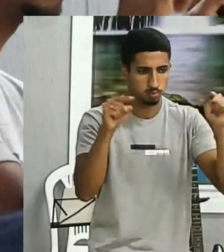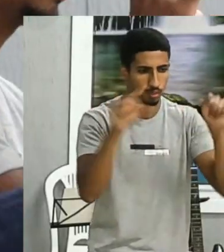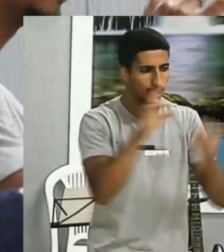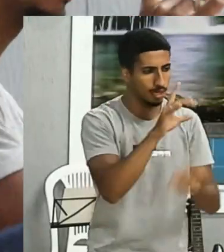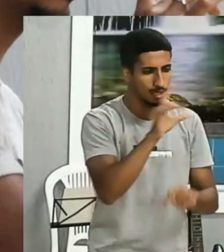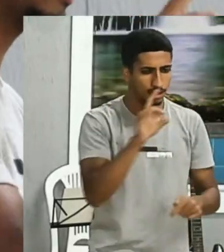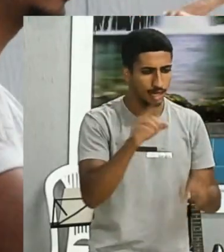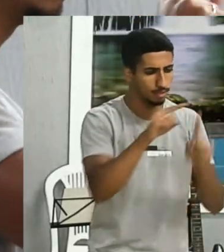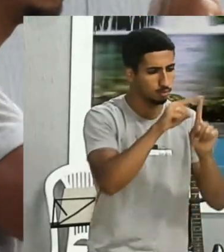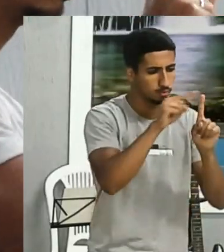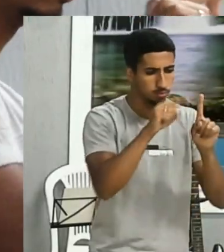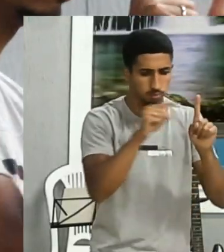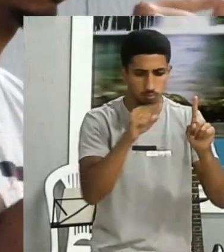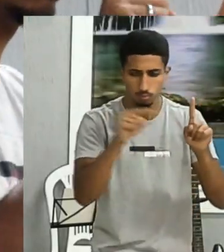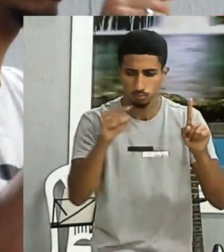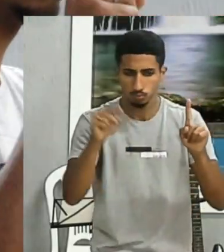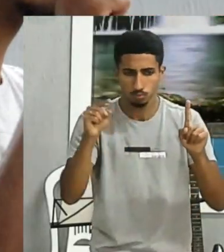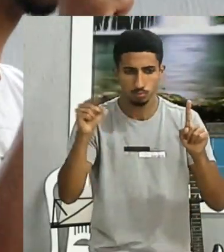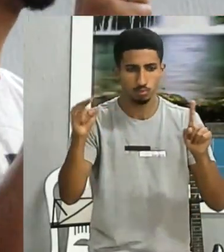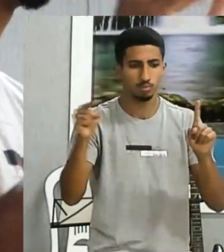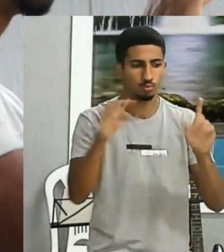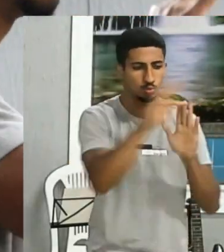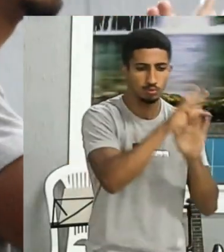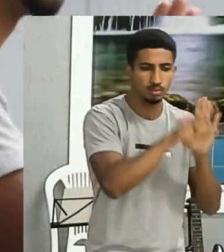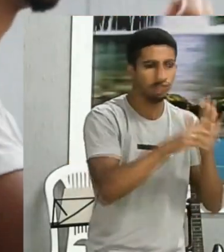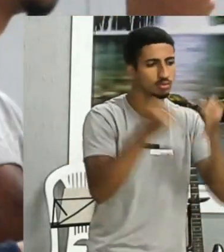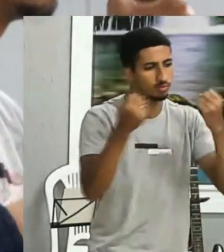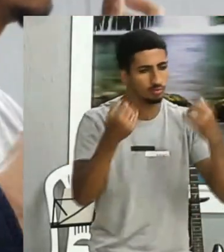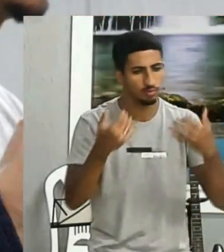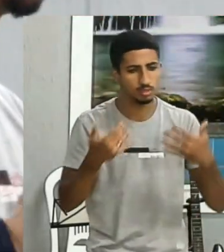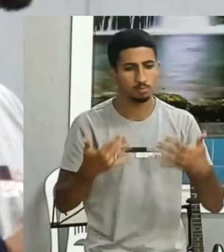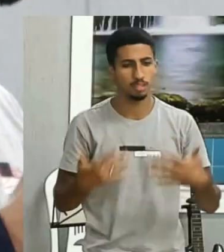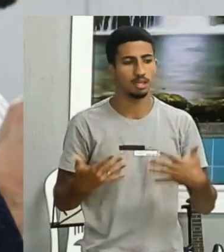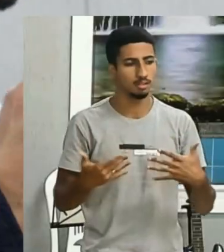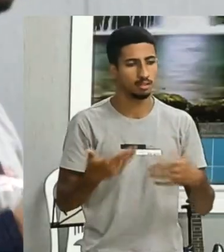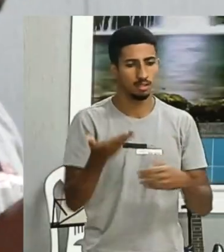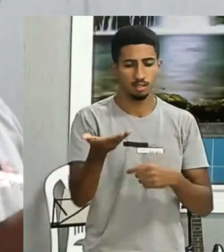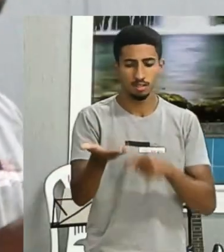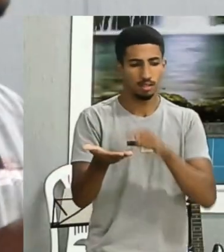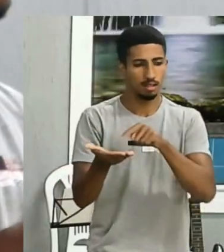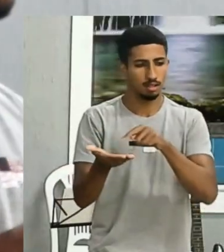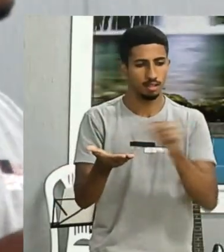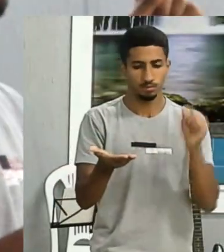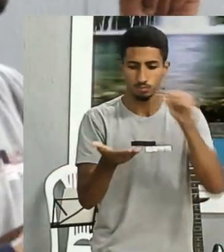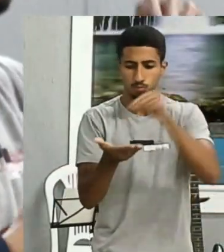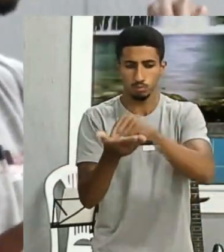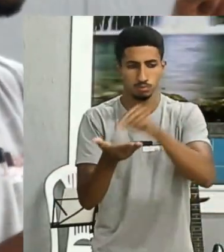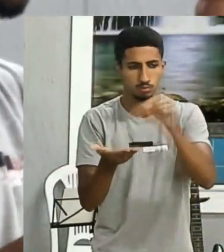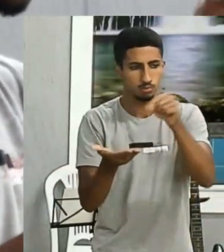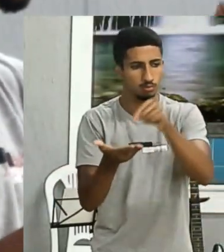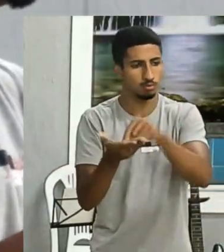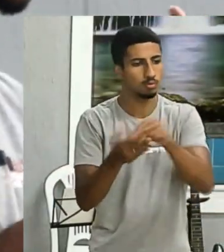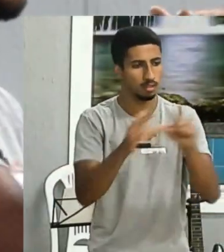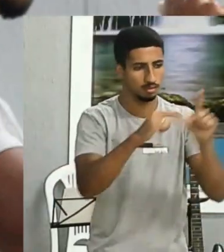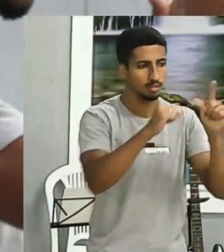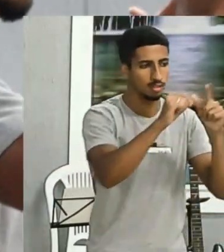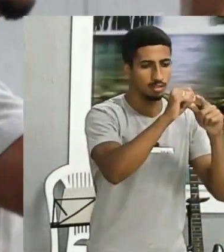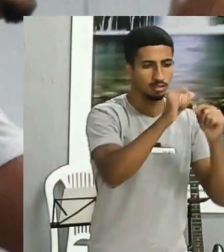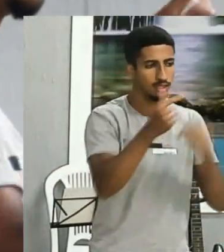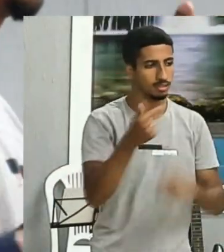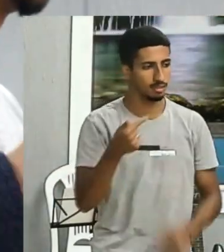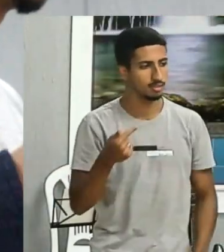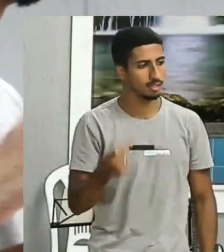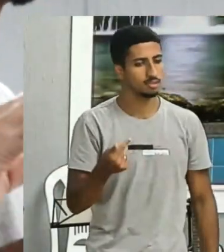que viram na minha mão direita e aos 7 candelabros de ouro, as 7 estrelas são os anjos das 7 igrejas e os 7 candeeiros são